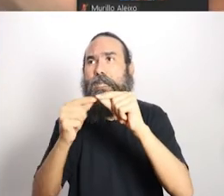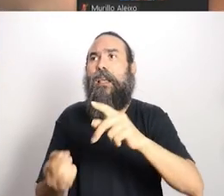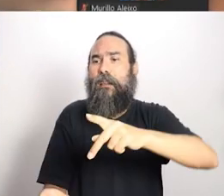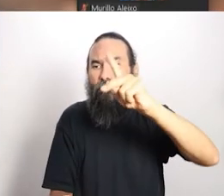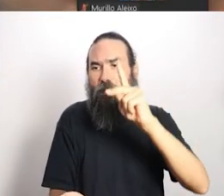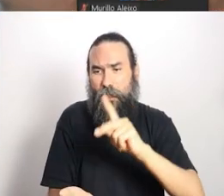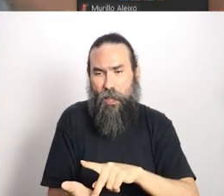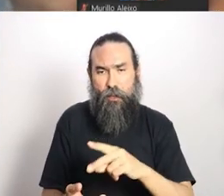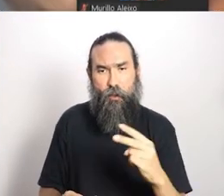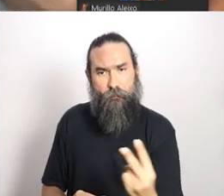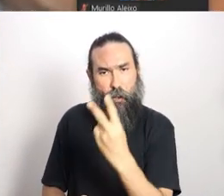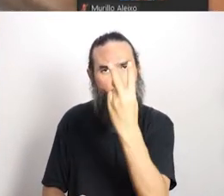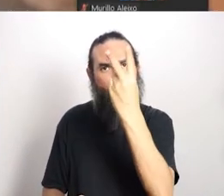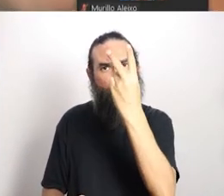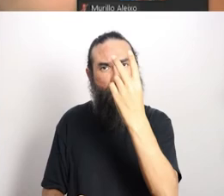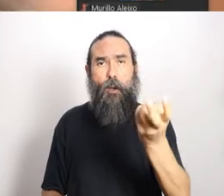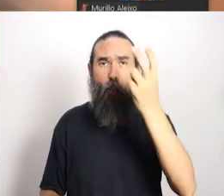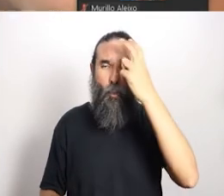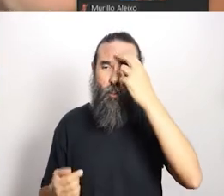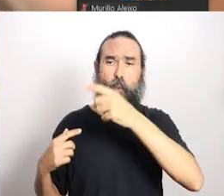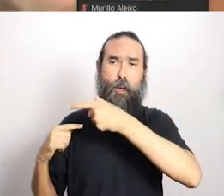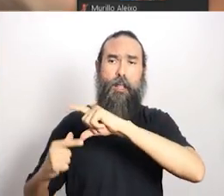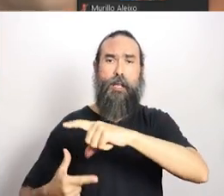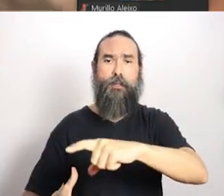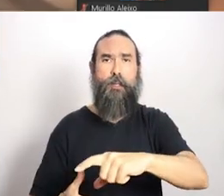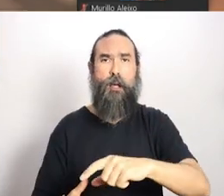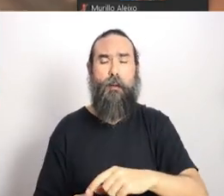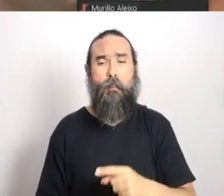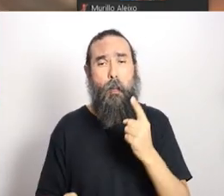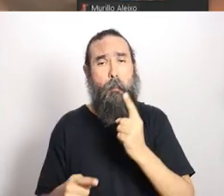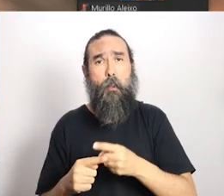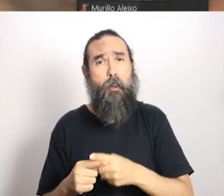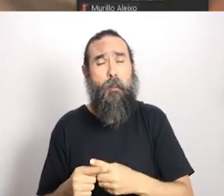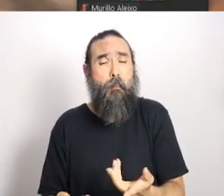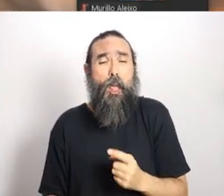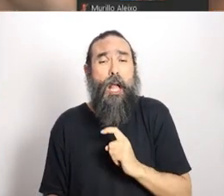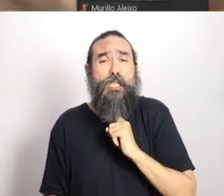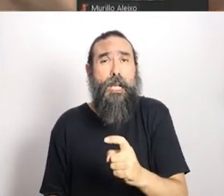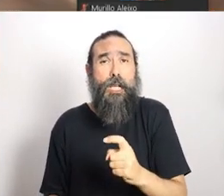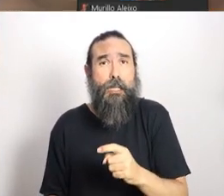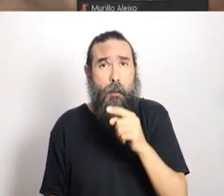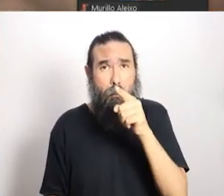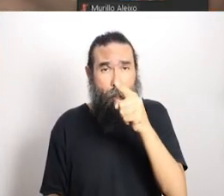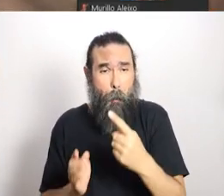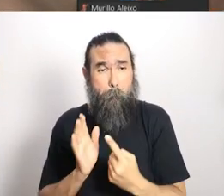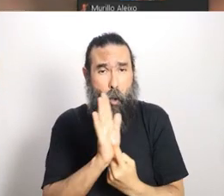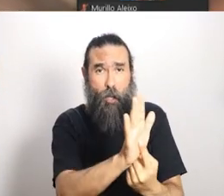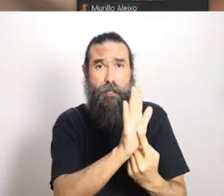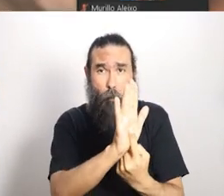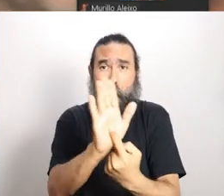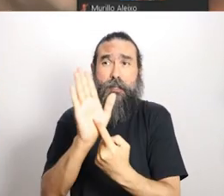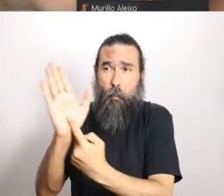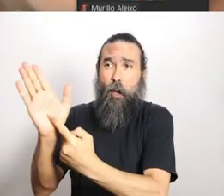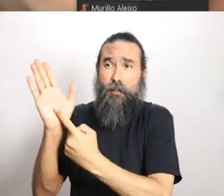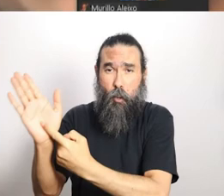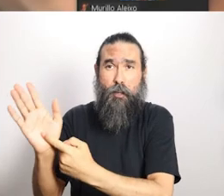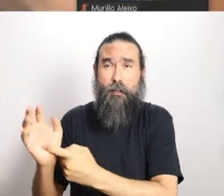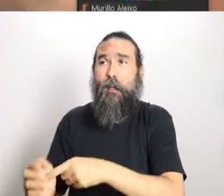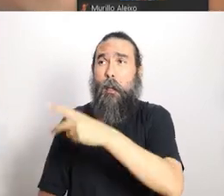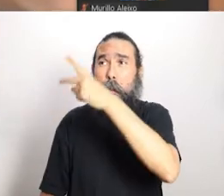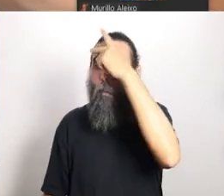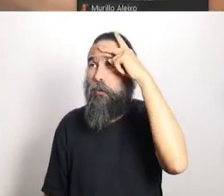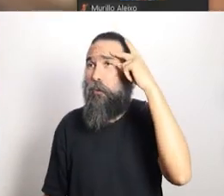valoriza a cultura popular, né? Não adianta você querer mostrar para pessoas que não têm a